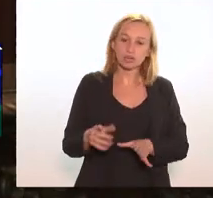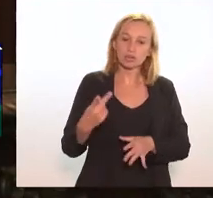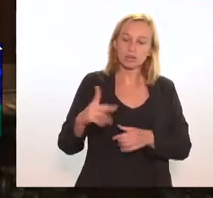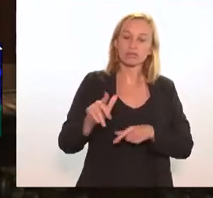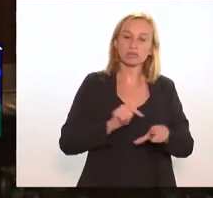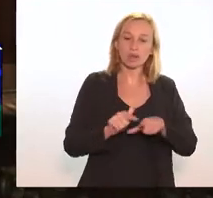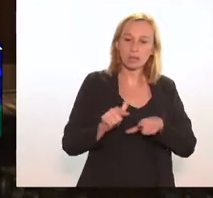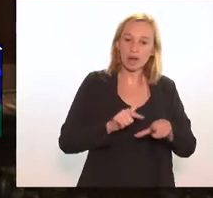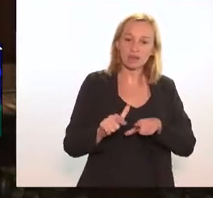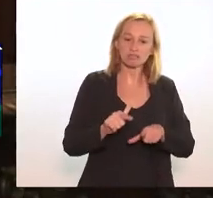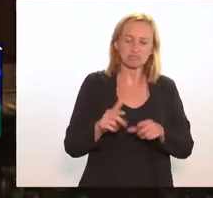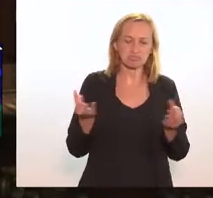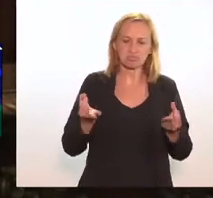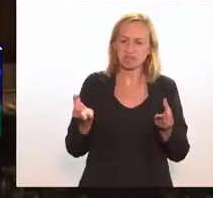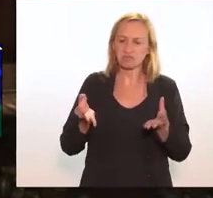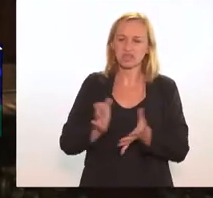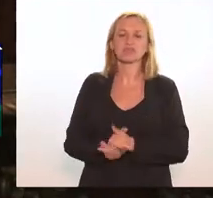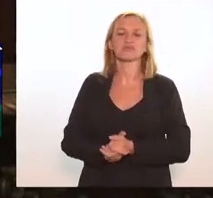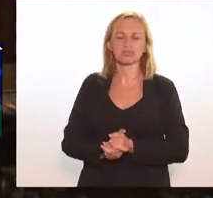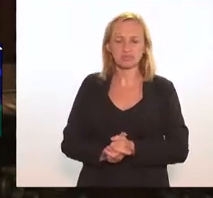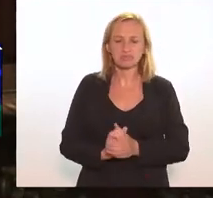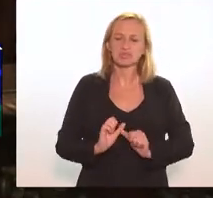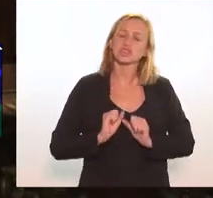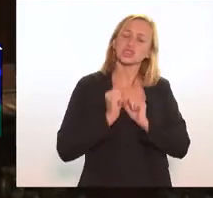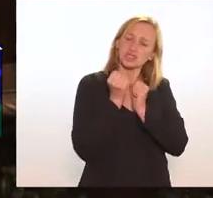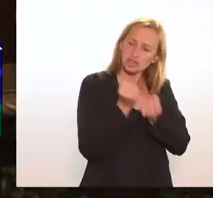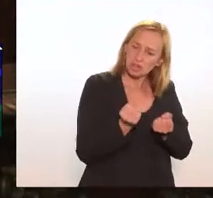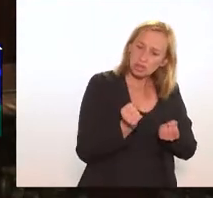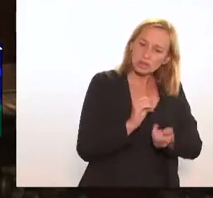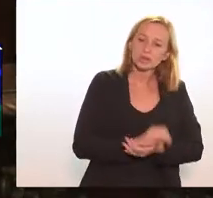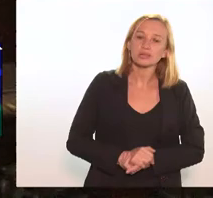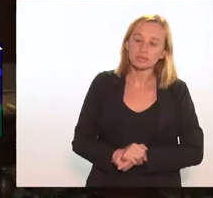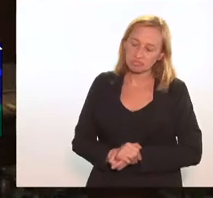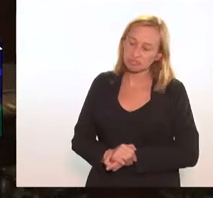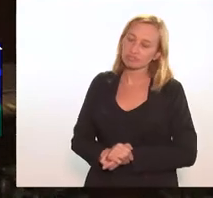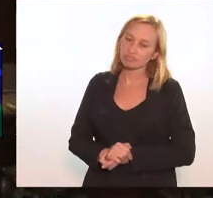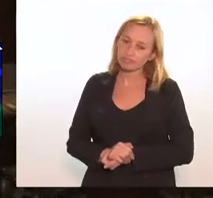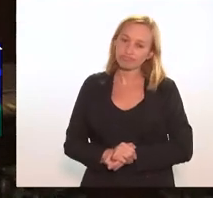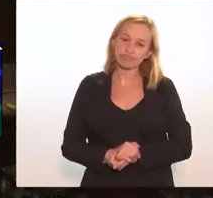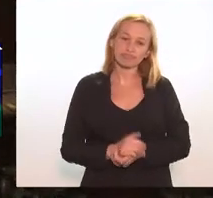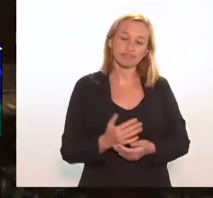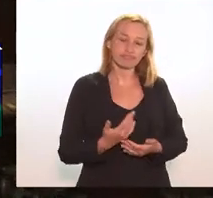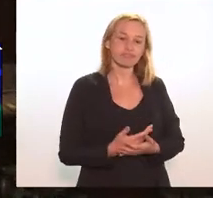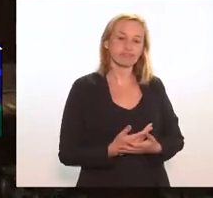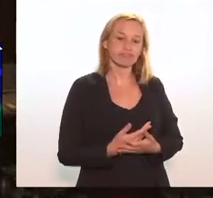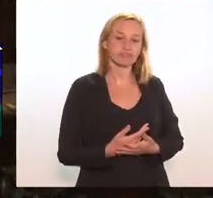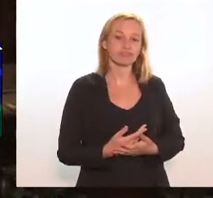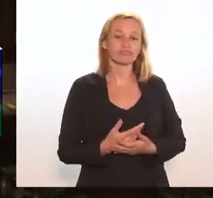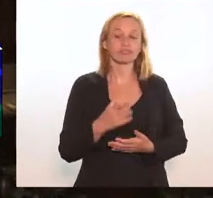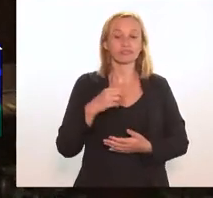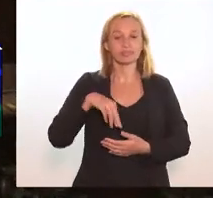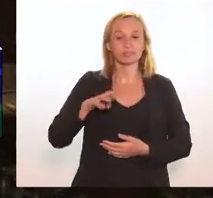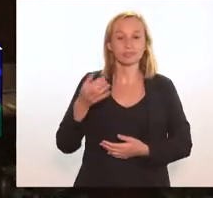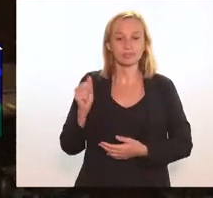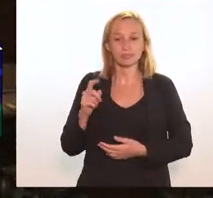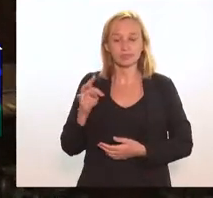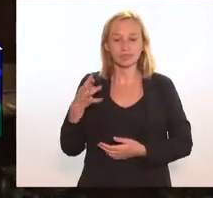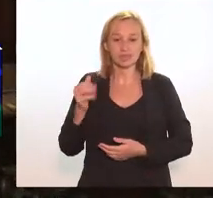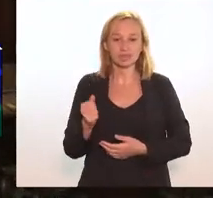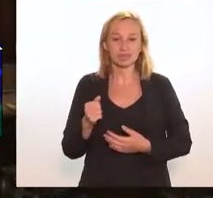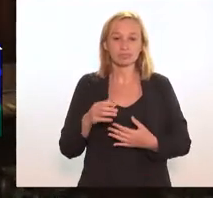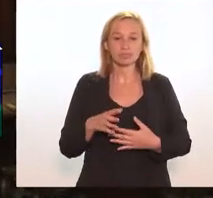trabalho espetacular, de muita dedicação, de muita entrega. Hoje se disse na solenidade, professora Maria Cristina, respira o